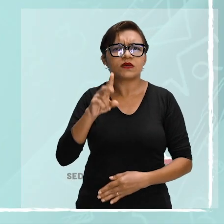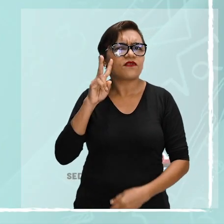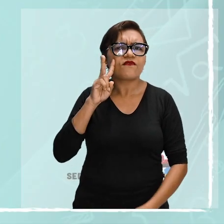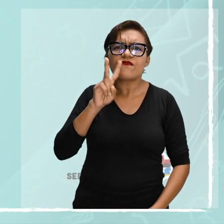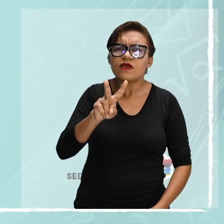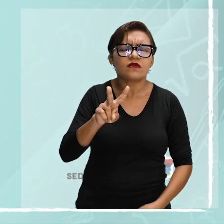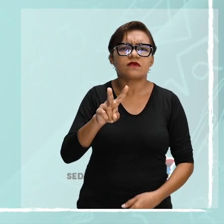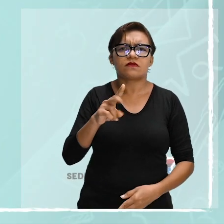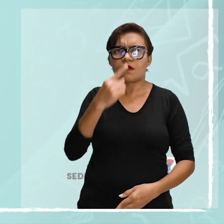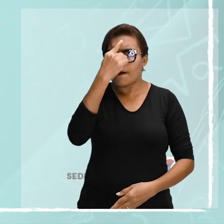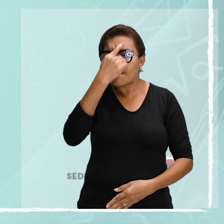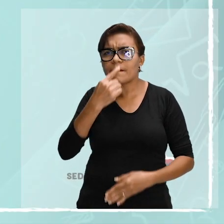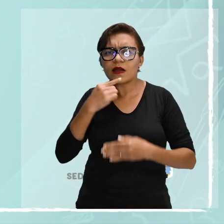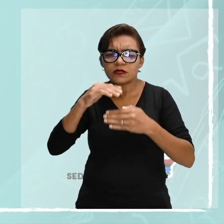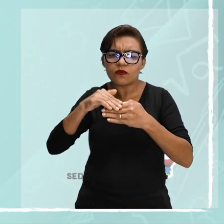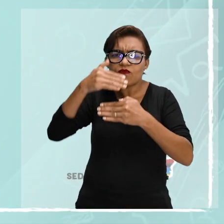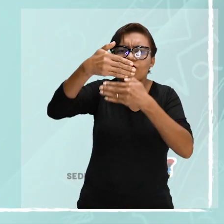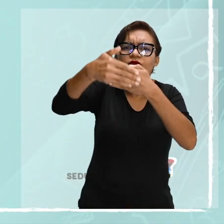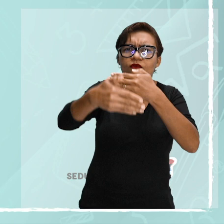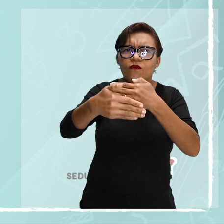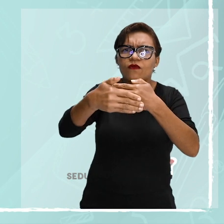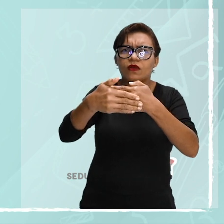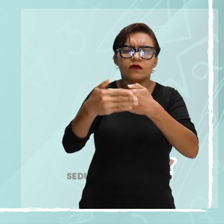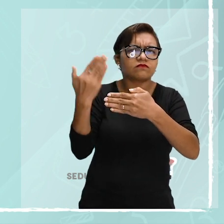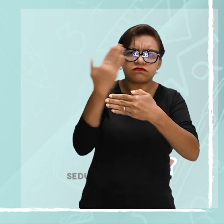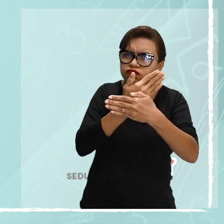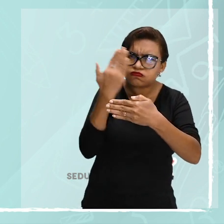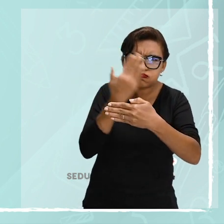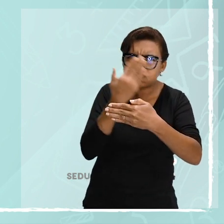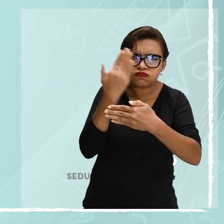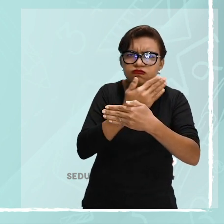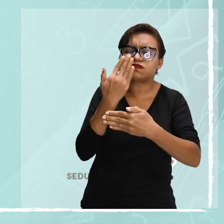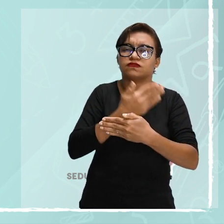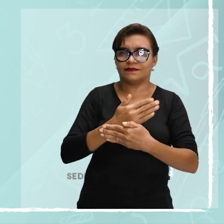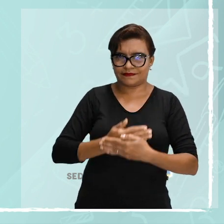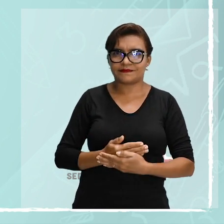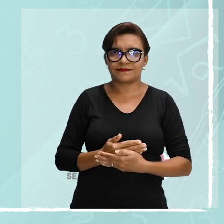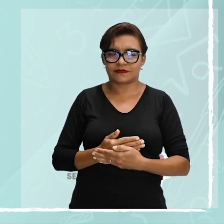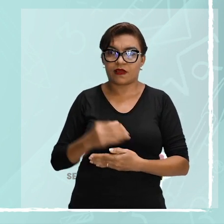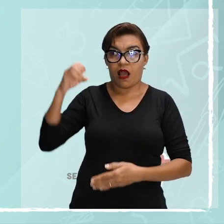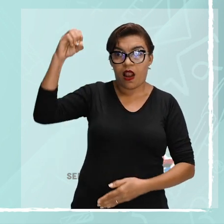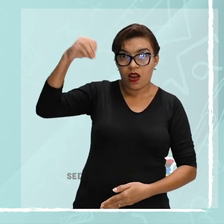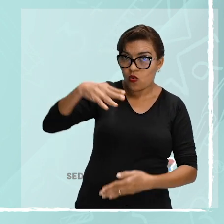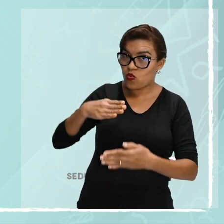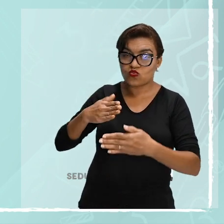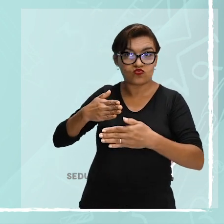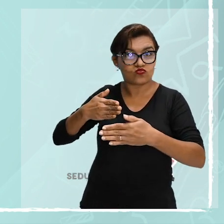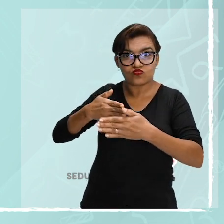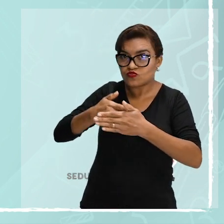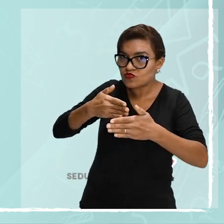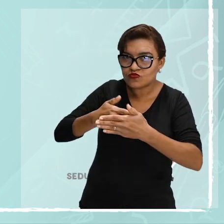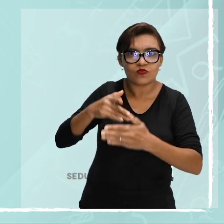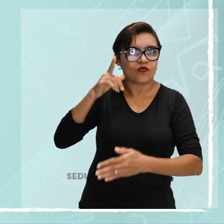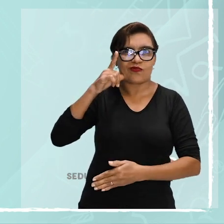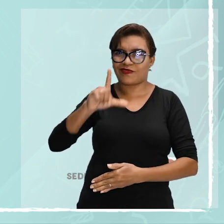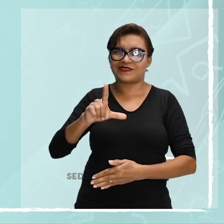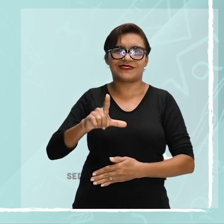o que tem atrás dessa parede de tijolos. Tá ok? Então, esse é o meio opaco.